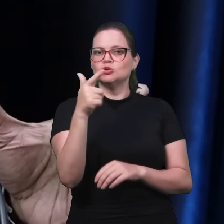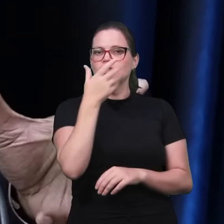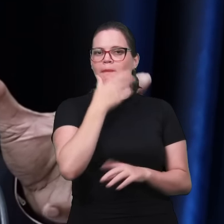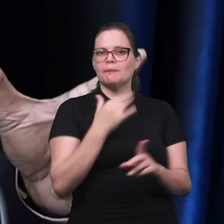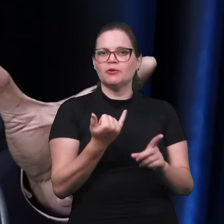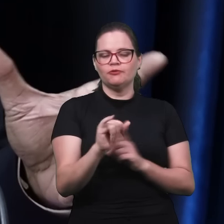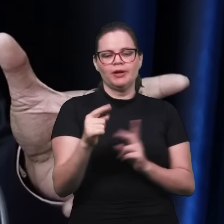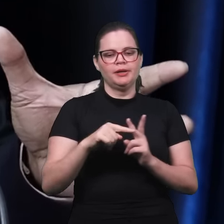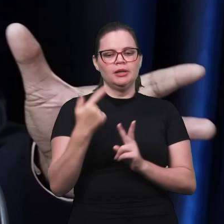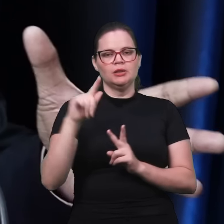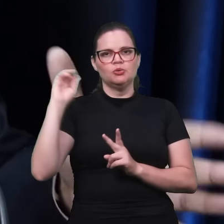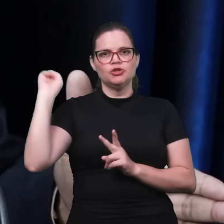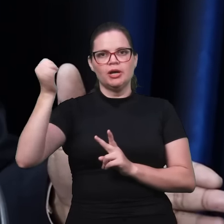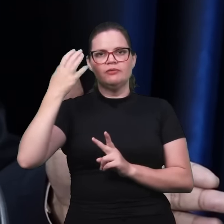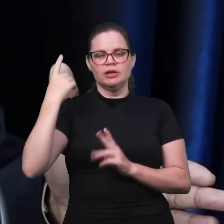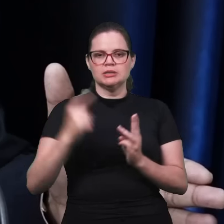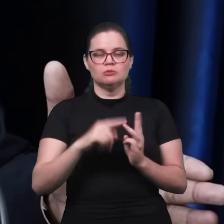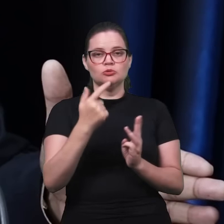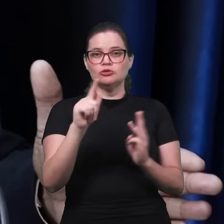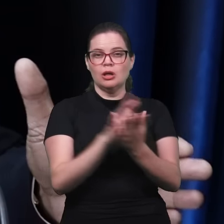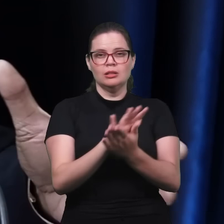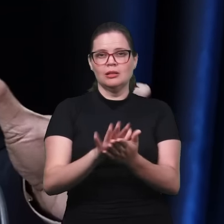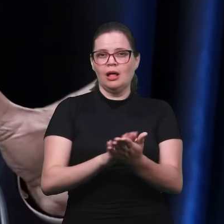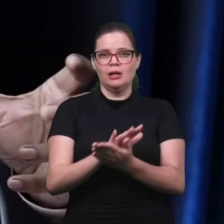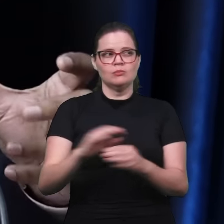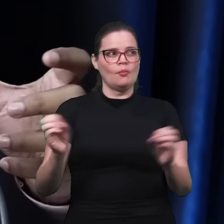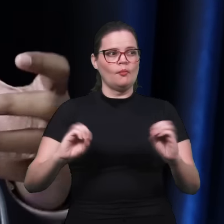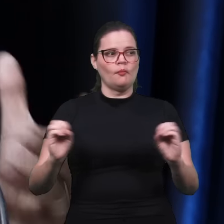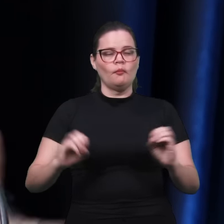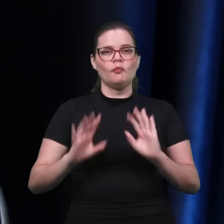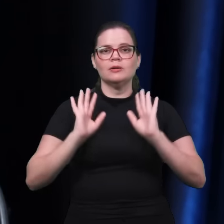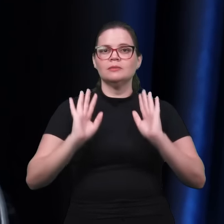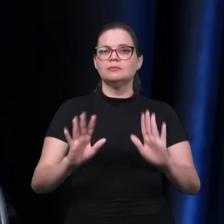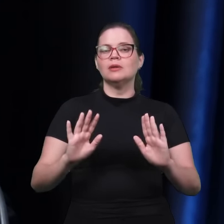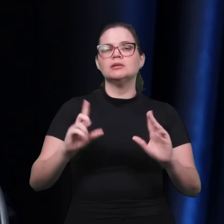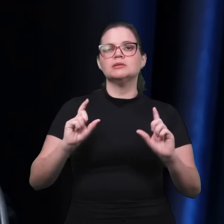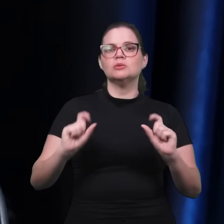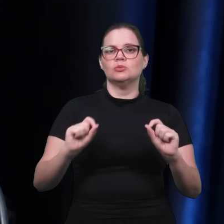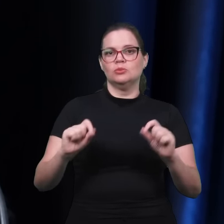revelação registrada dentro desse período. Mas é como se Deus